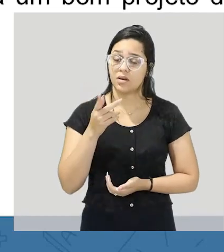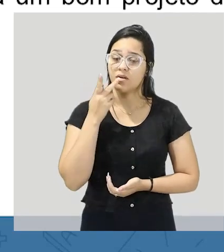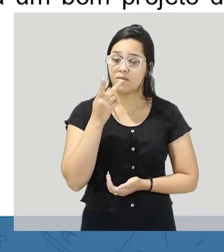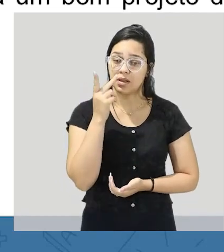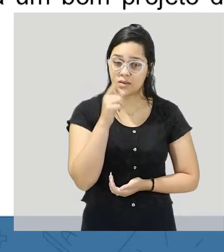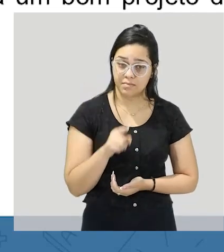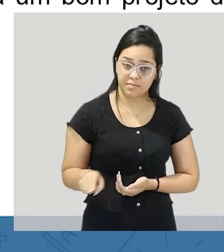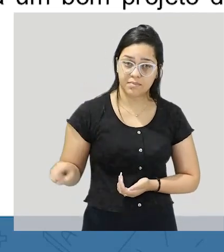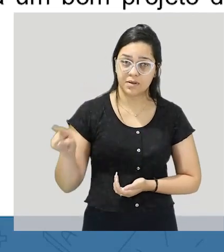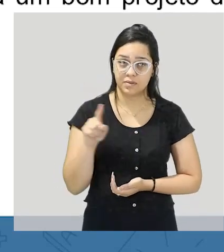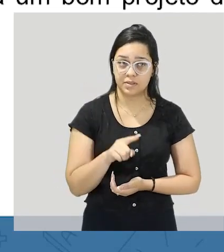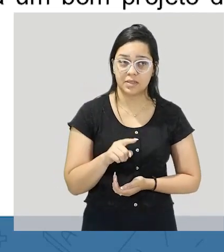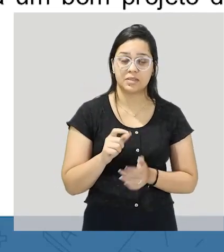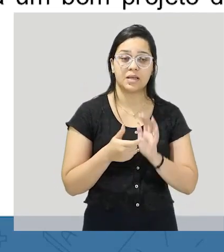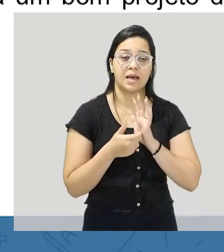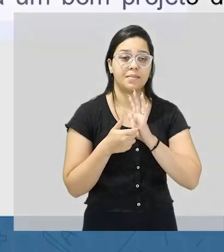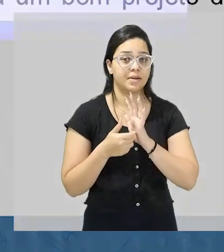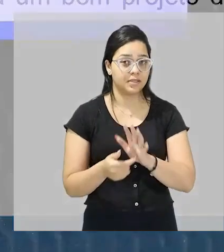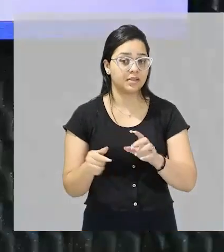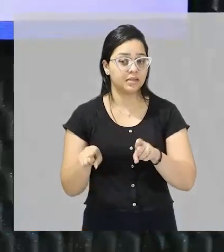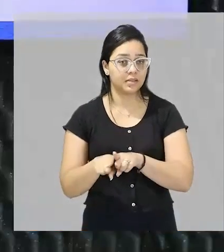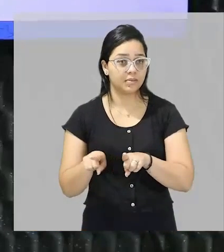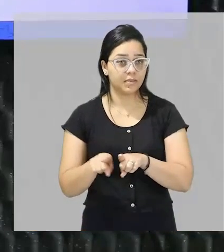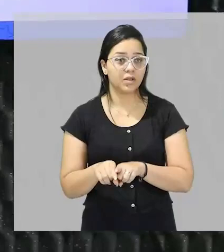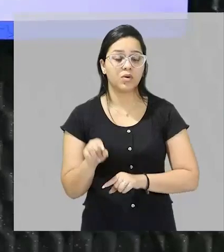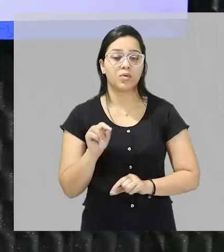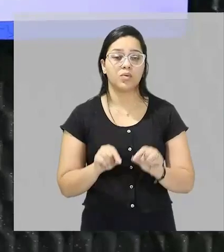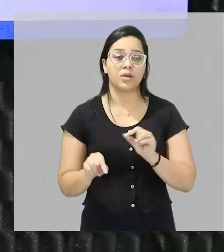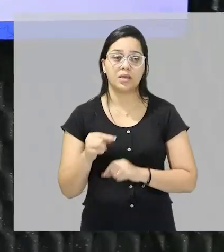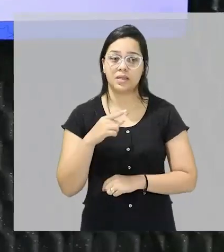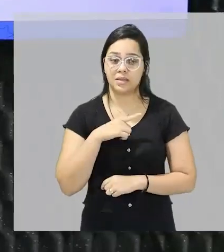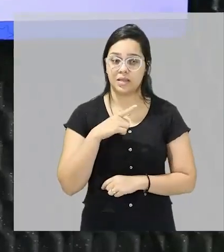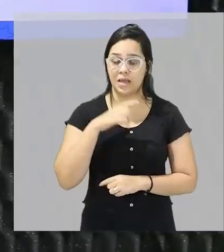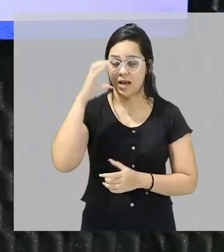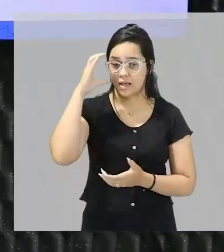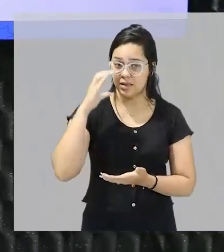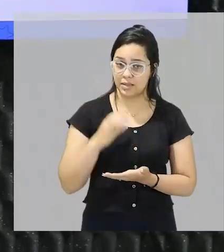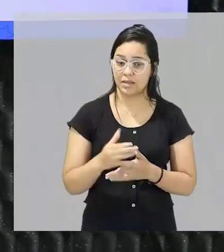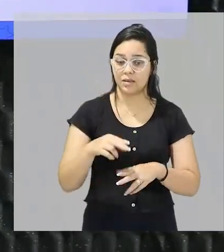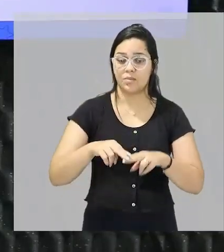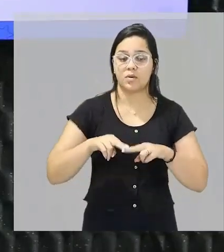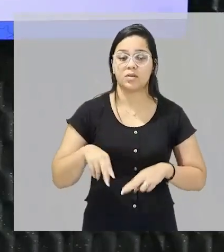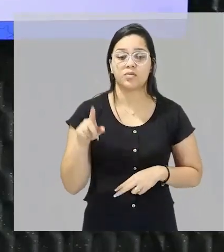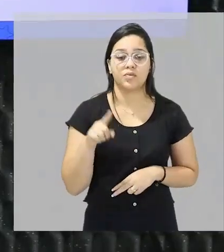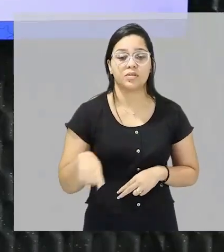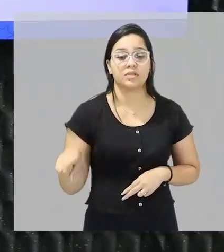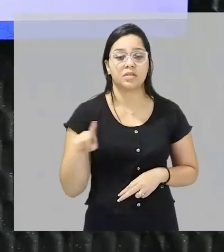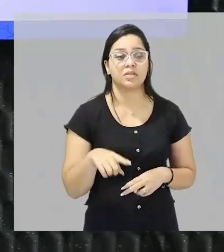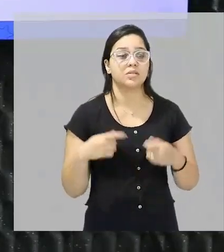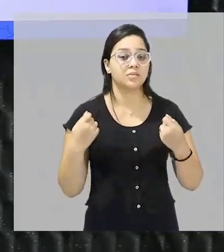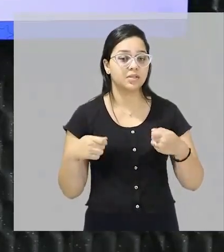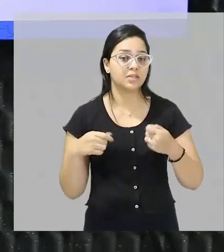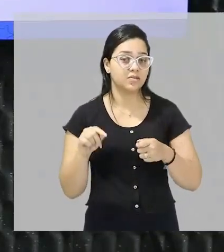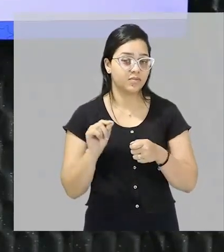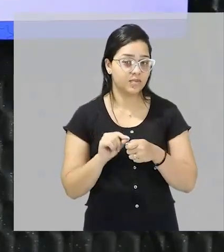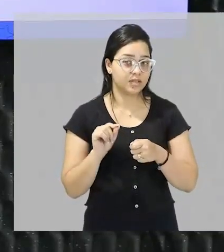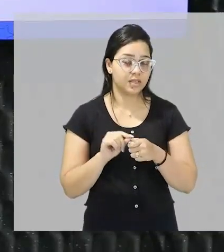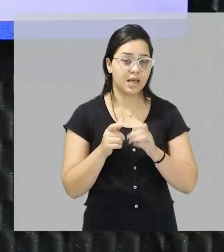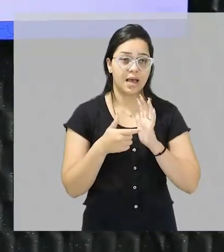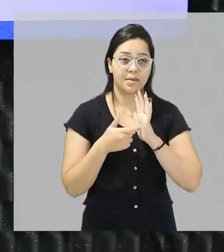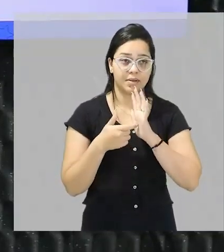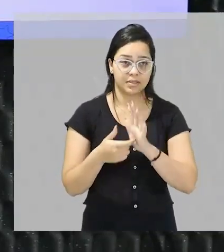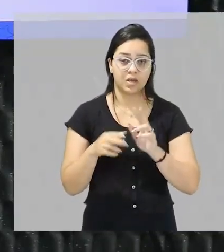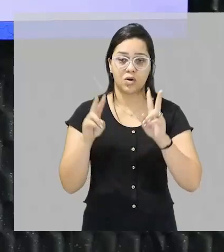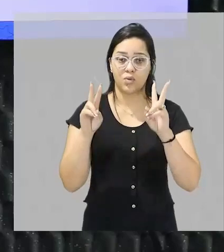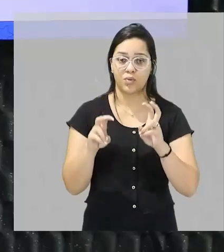vocês, ela apresenta e depois ela traz a tese. Então é isso que vocês precisam fazer, apresentar